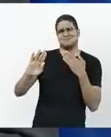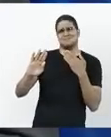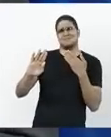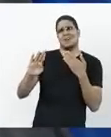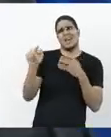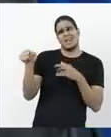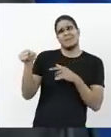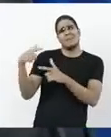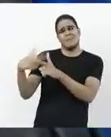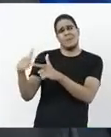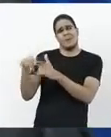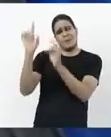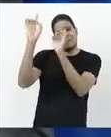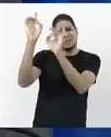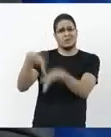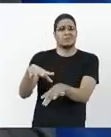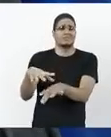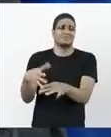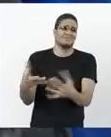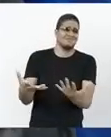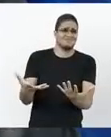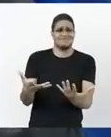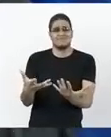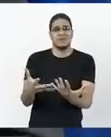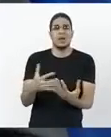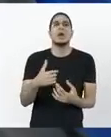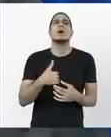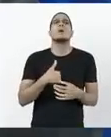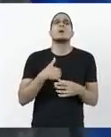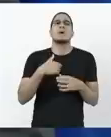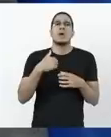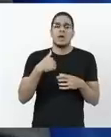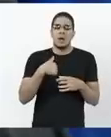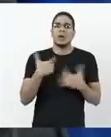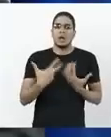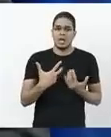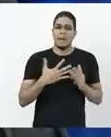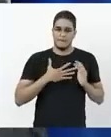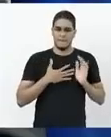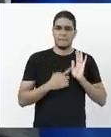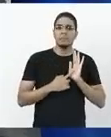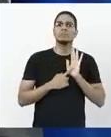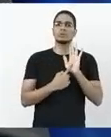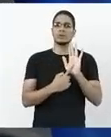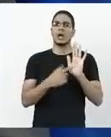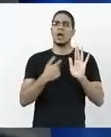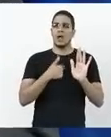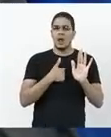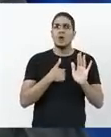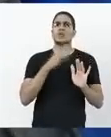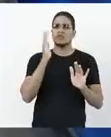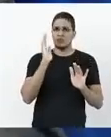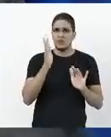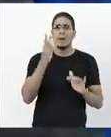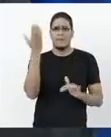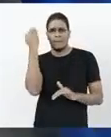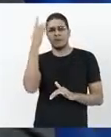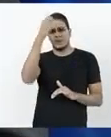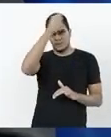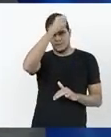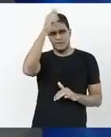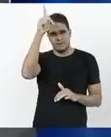melhores. Eu queria me apresentar como um ex-prefeito, um professor, um arquiteto urbanista, alguém que